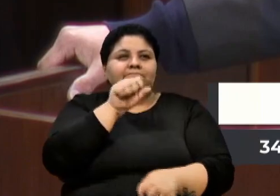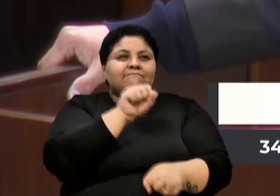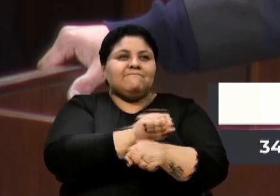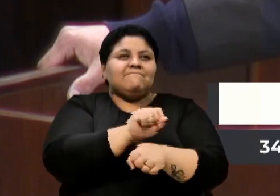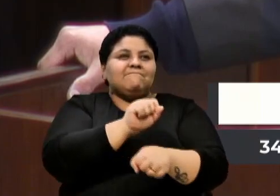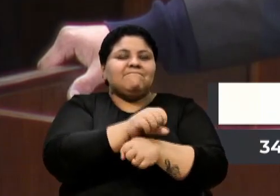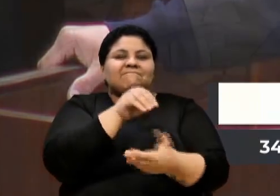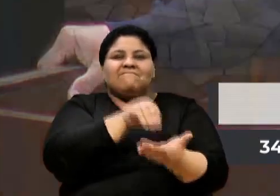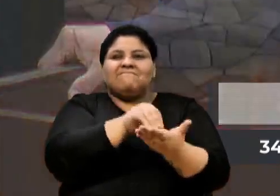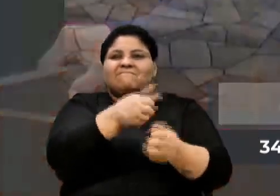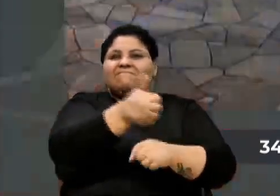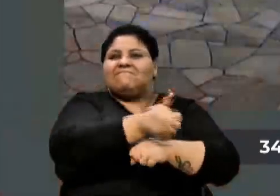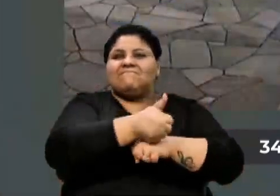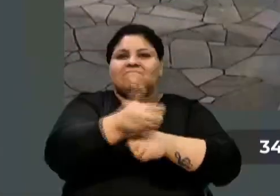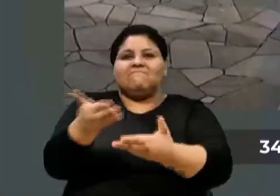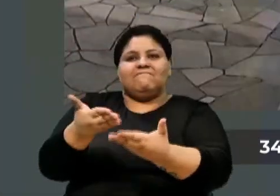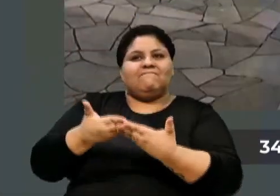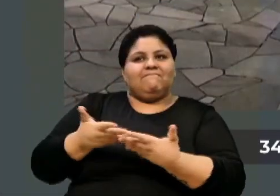atendido.